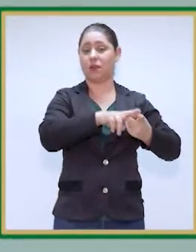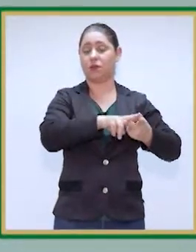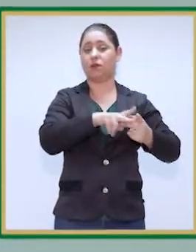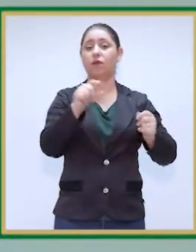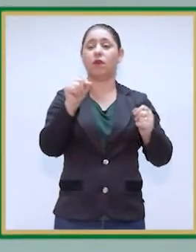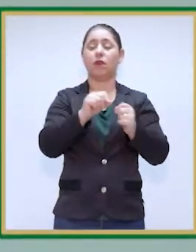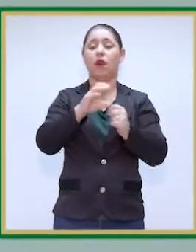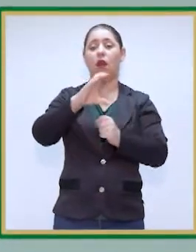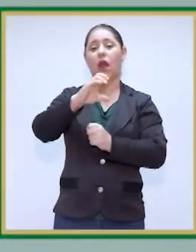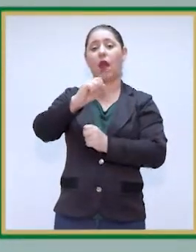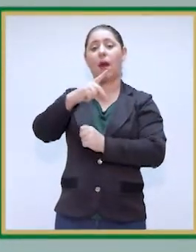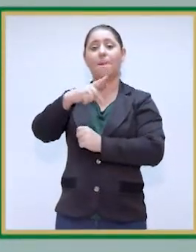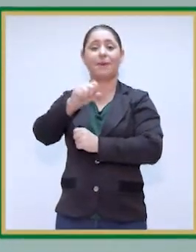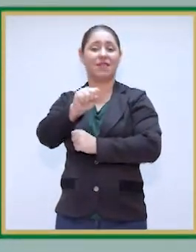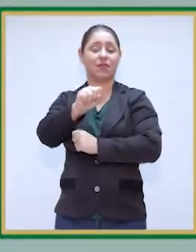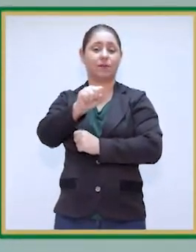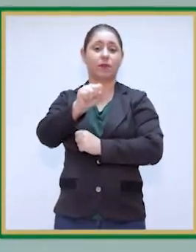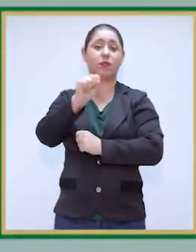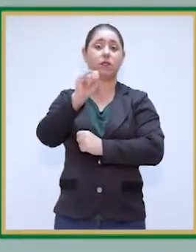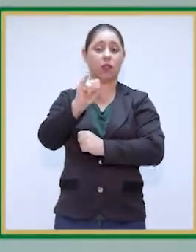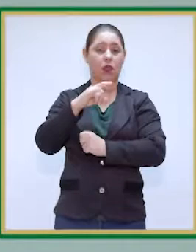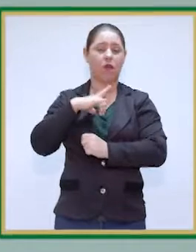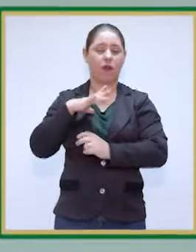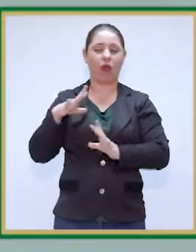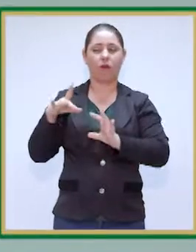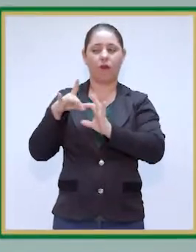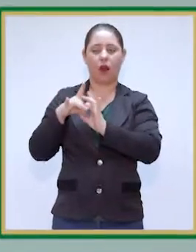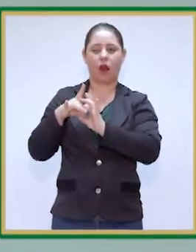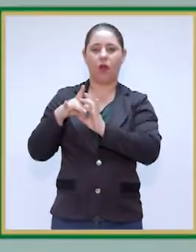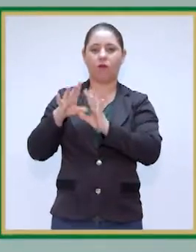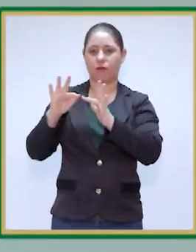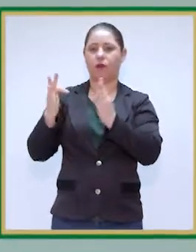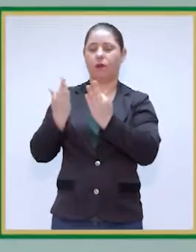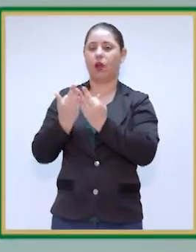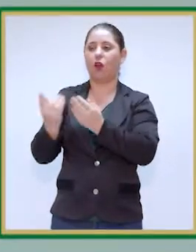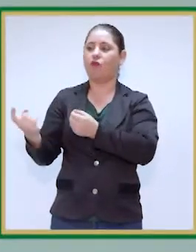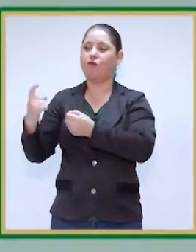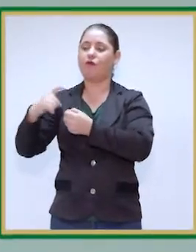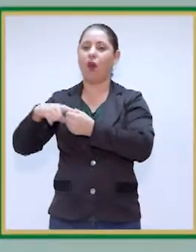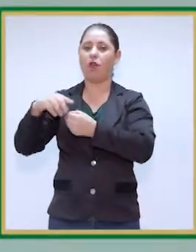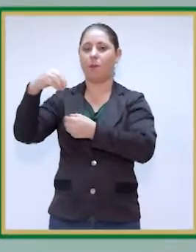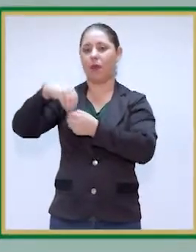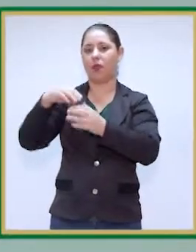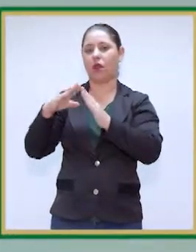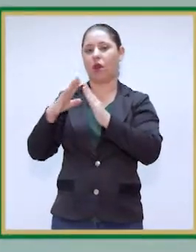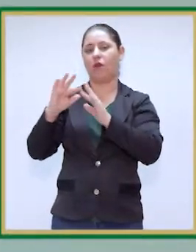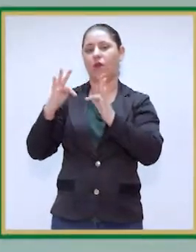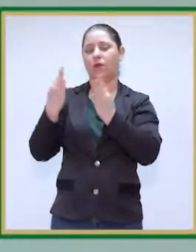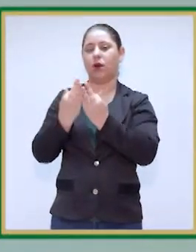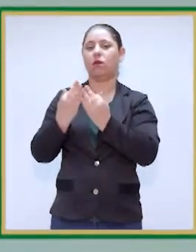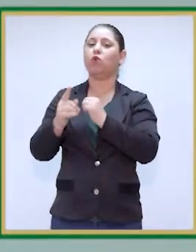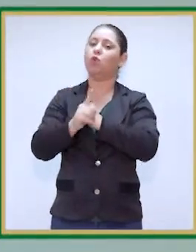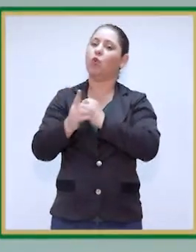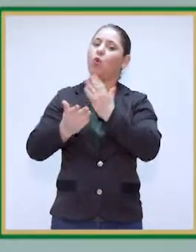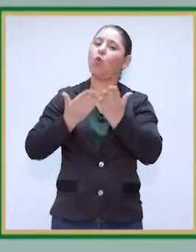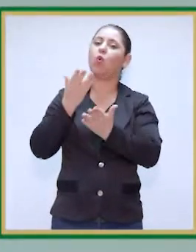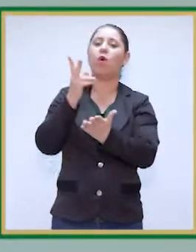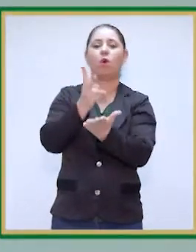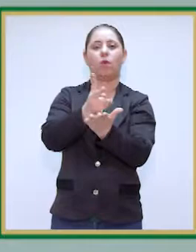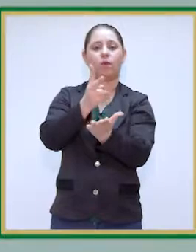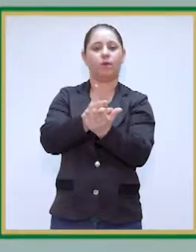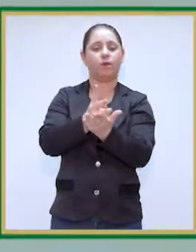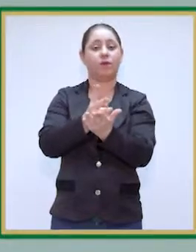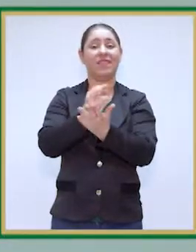pessoa vai passar pelo CAPS. Se ela tiver vínculo familiar, ela retorna para o convívio familiar e continua fazendo o tratamento pelo